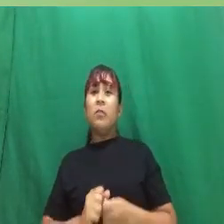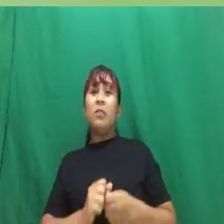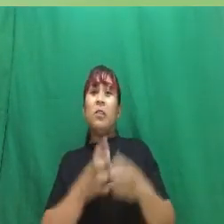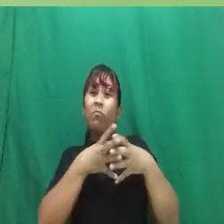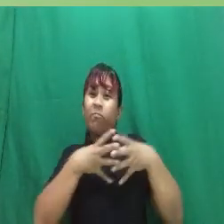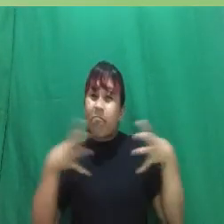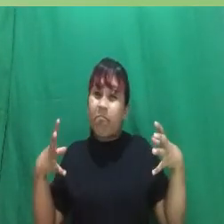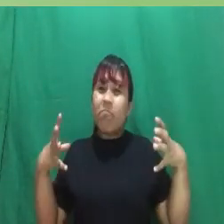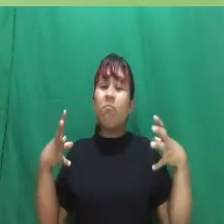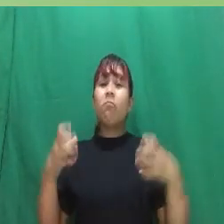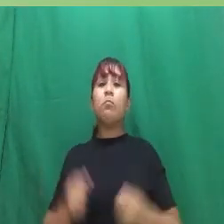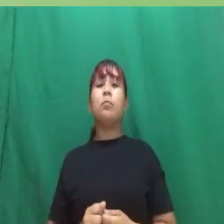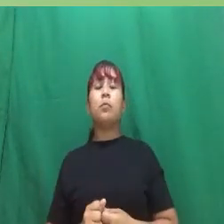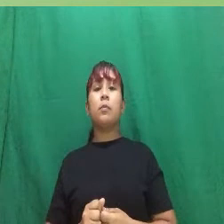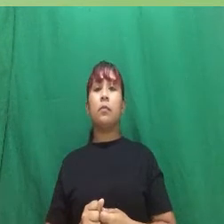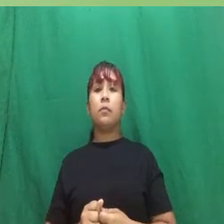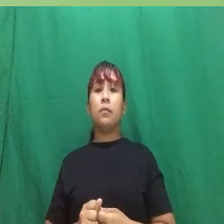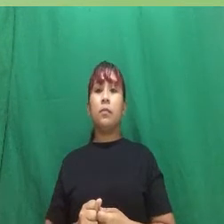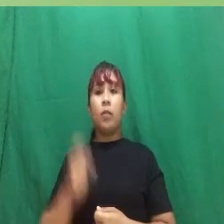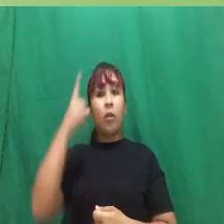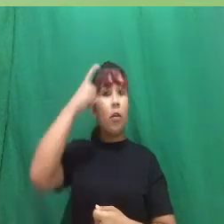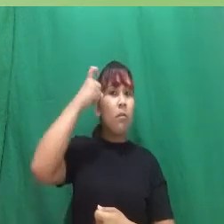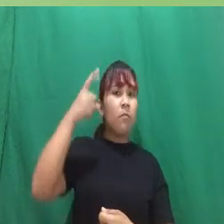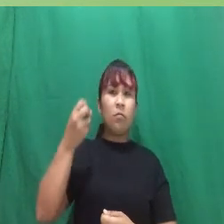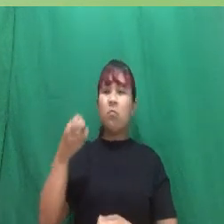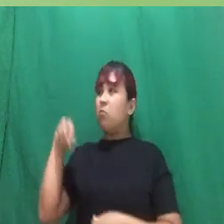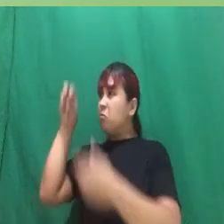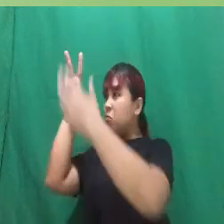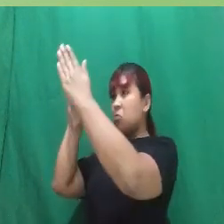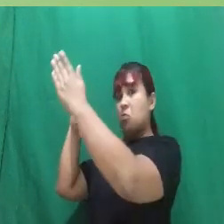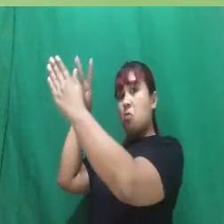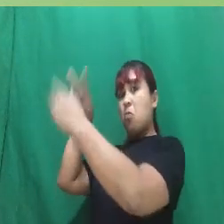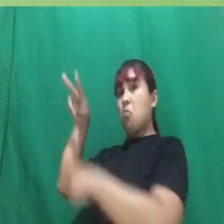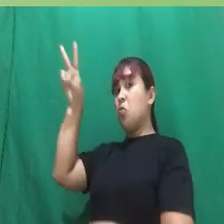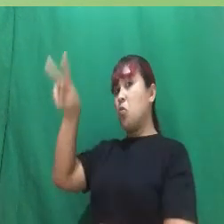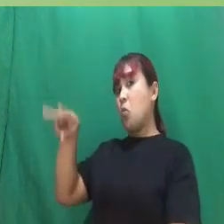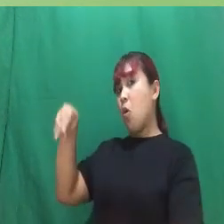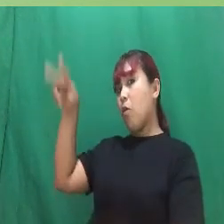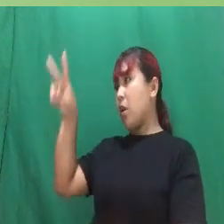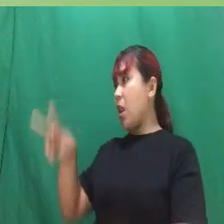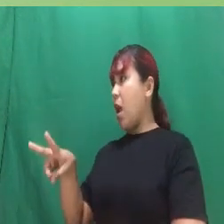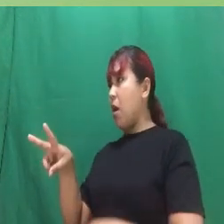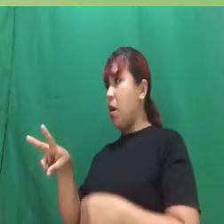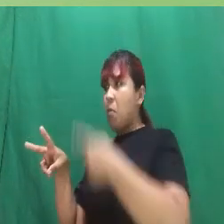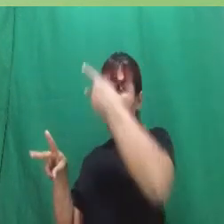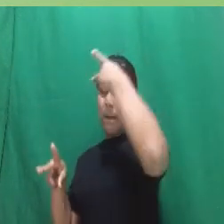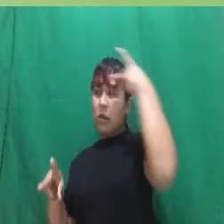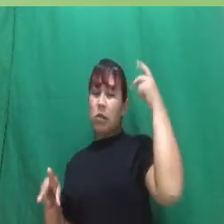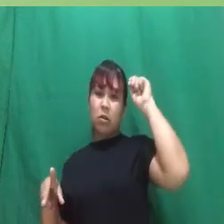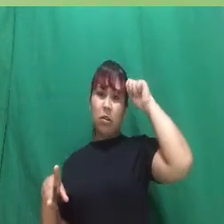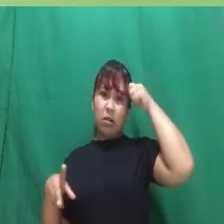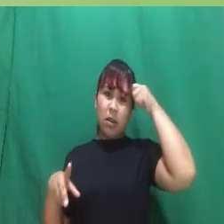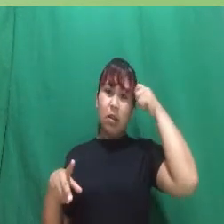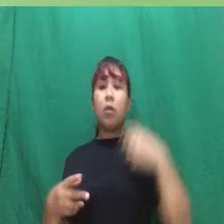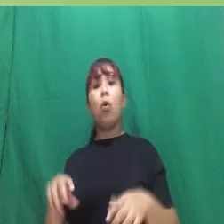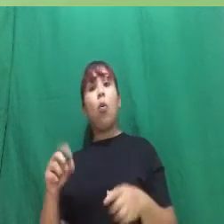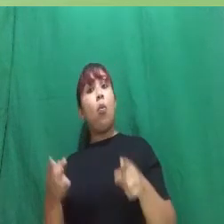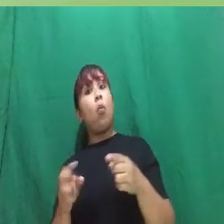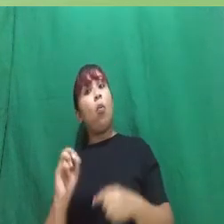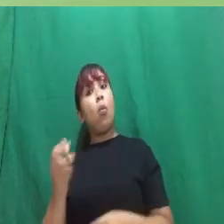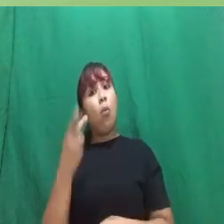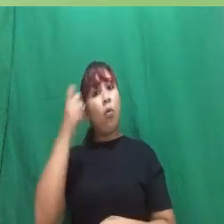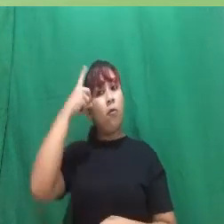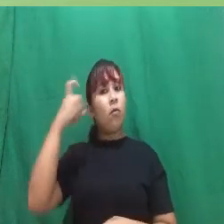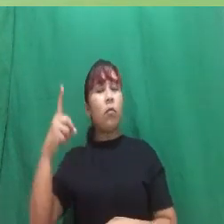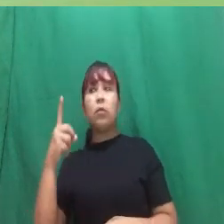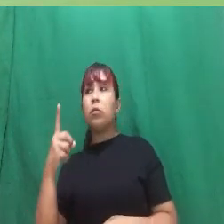Eu quero iniciar falando disso aí, um texto que foi publicado agora pelo Frei Beto. Só o final do texto dele,